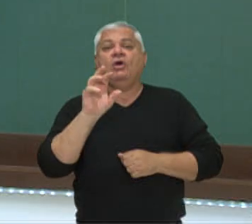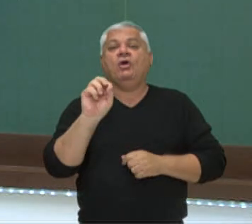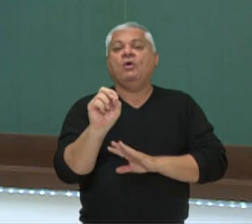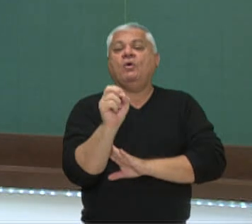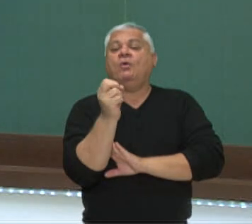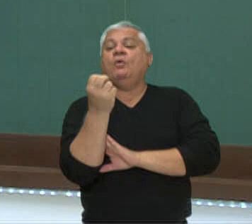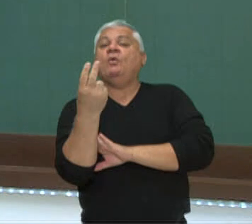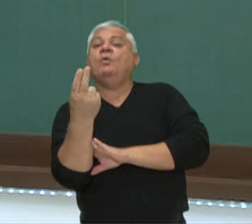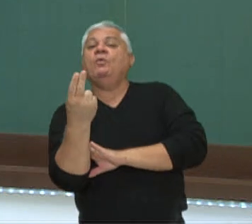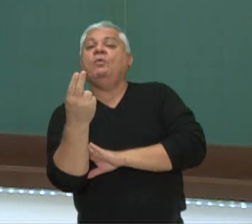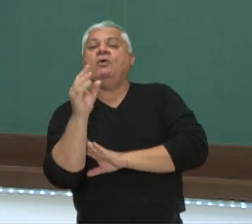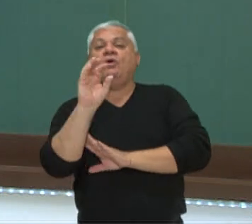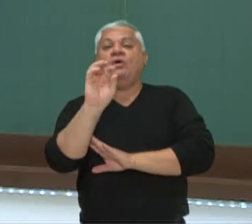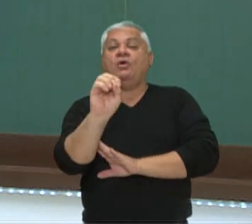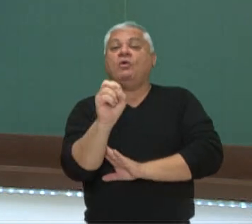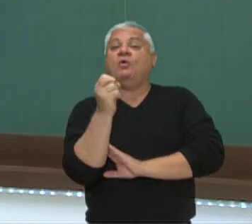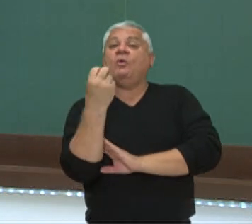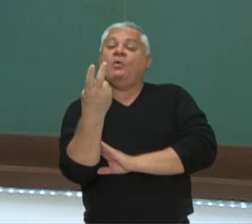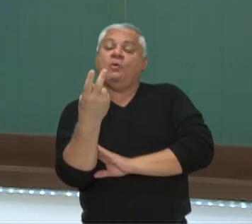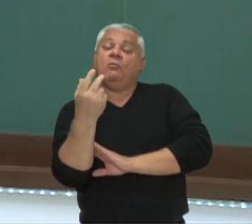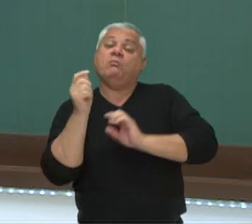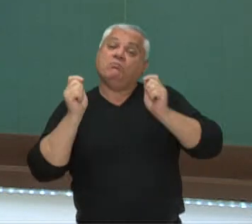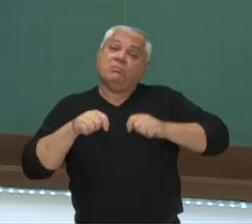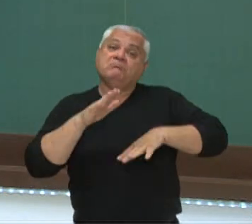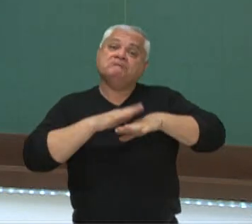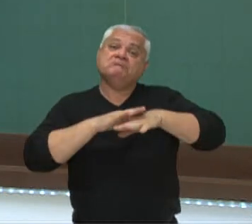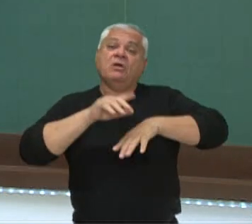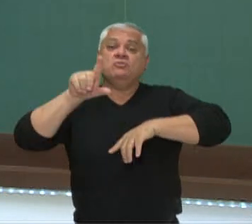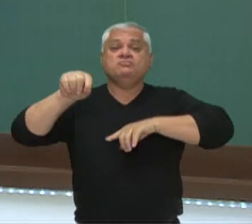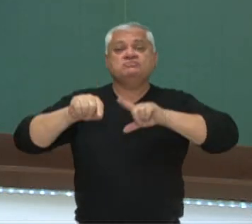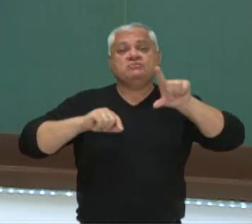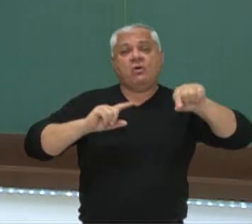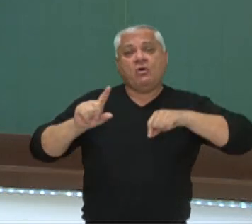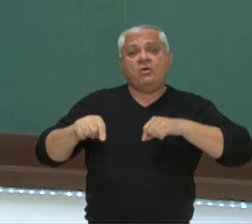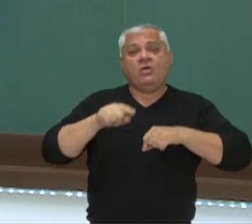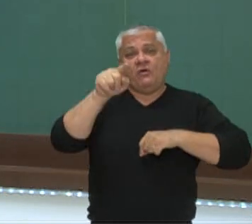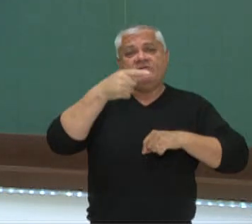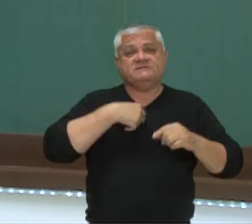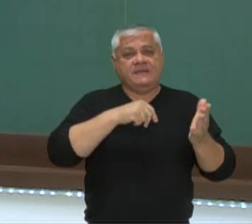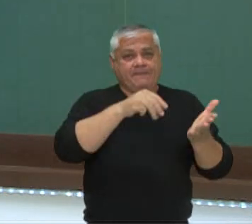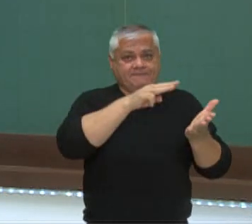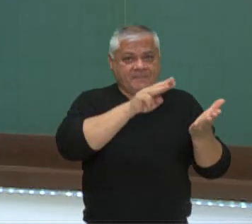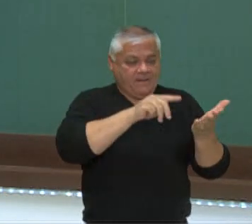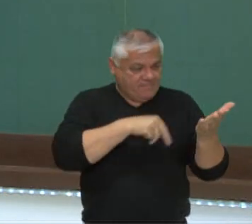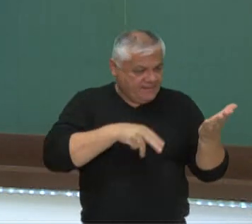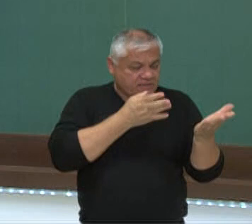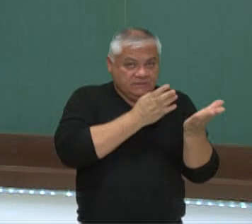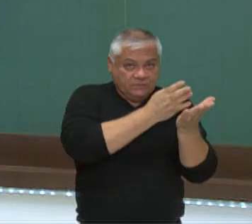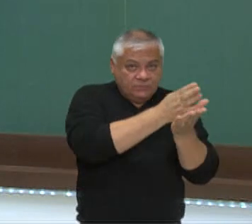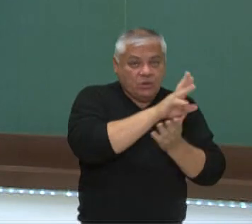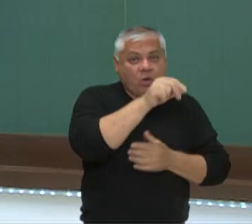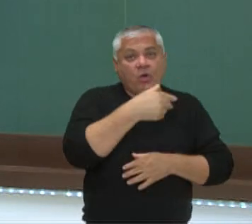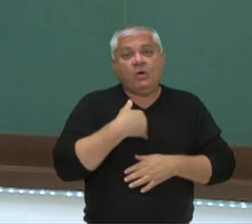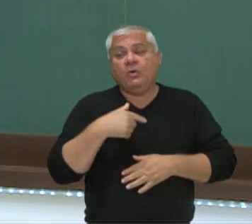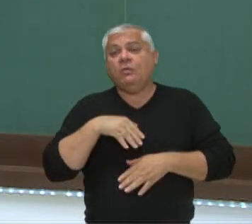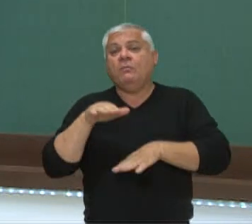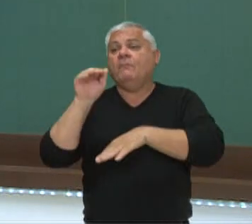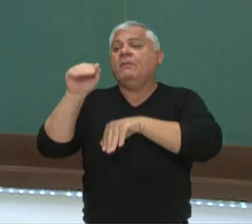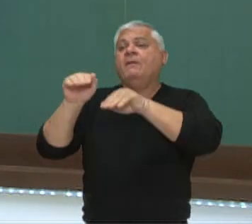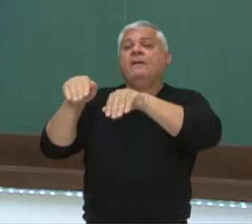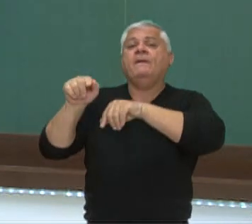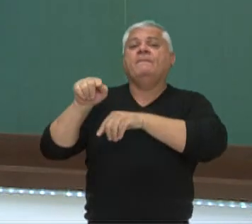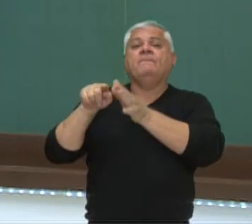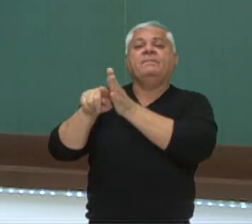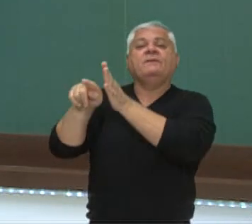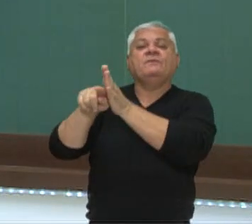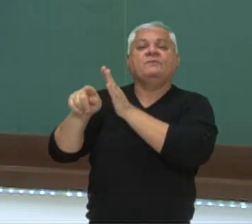estabelece uma ideia de alternativa. Então, uma oração coordenada sindética alternativa. Estabelece